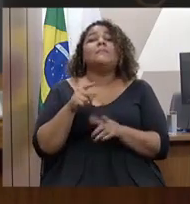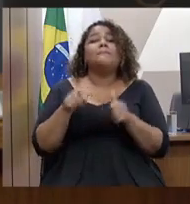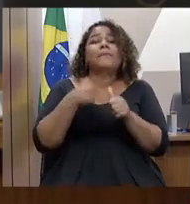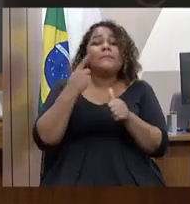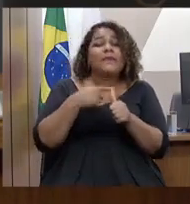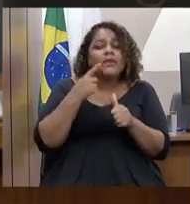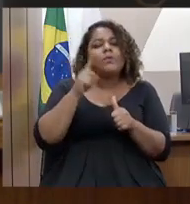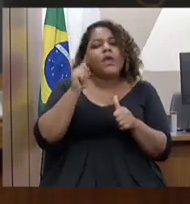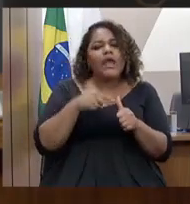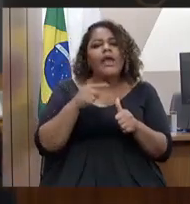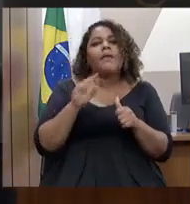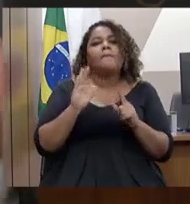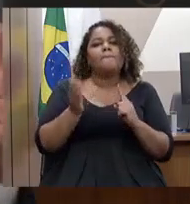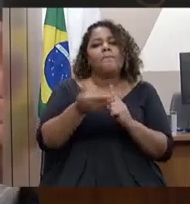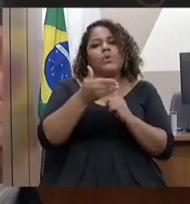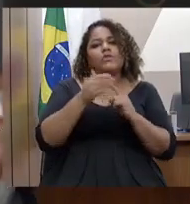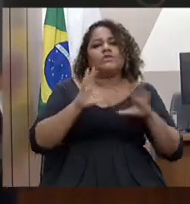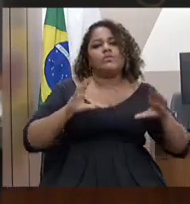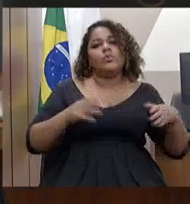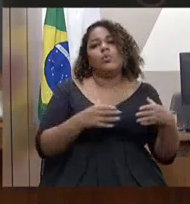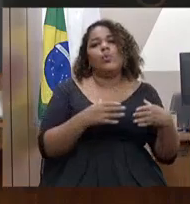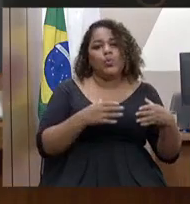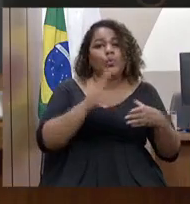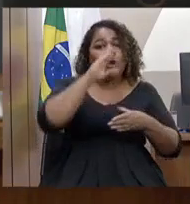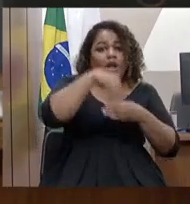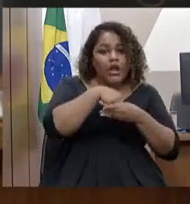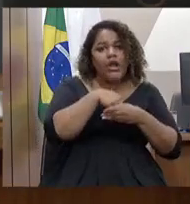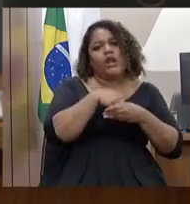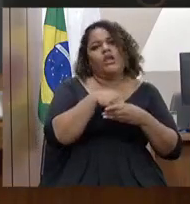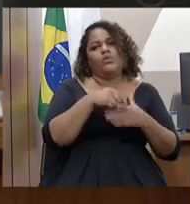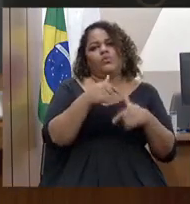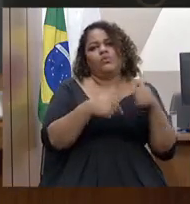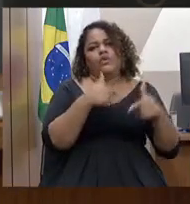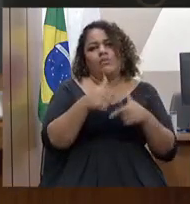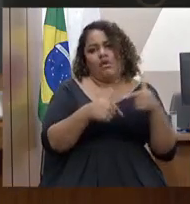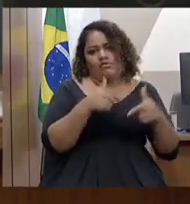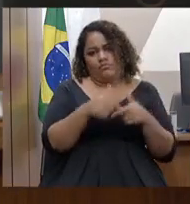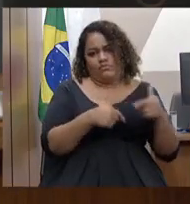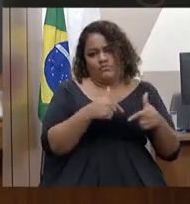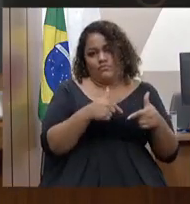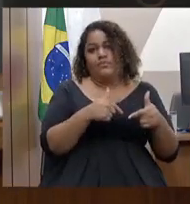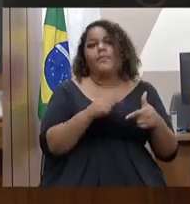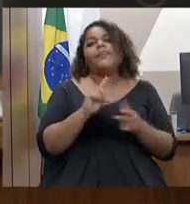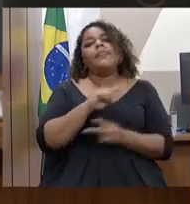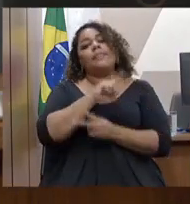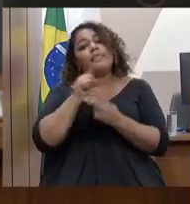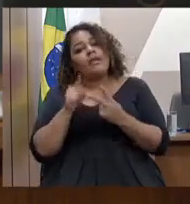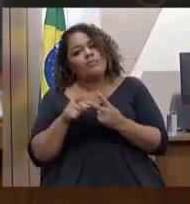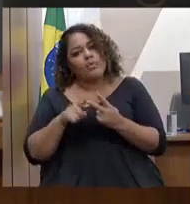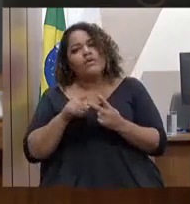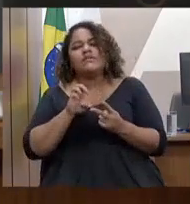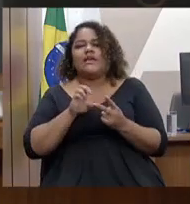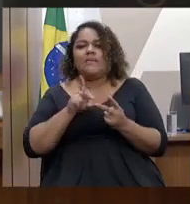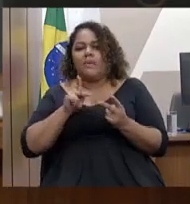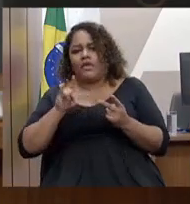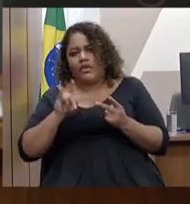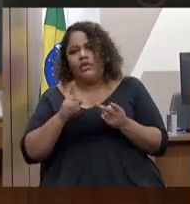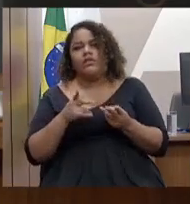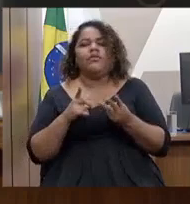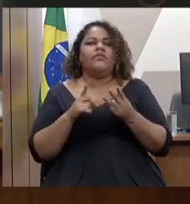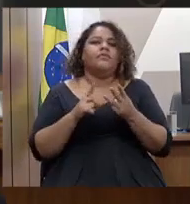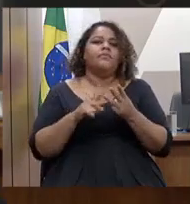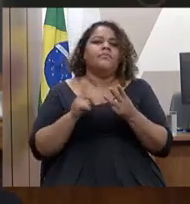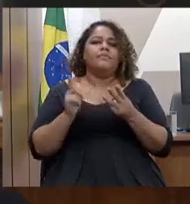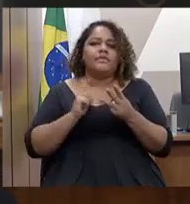do ambiente de trabalho depois a questão do ambiente dos equipamentos de proteção individual nós vamos lembrar o pagamento